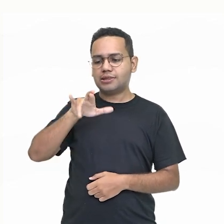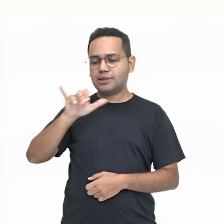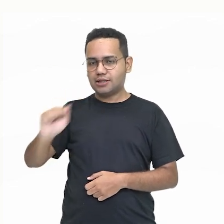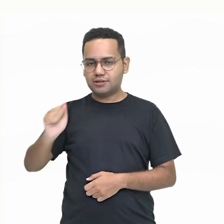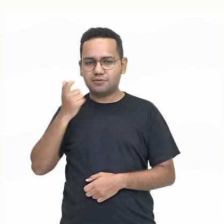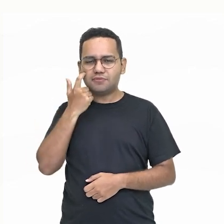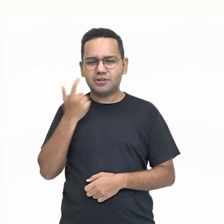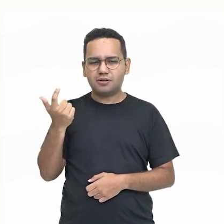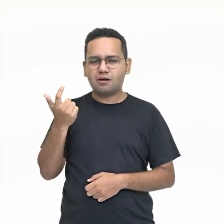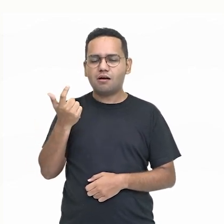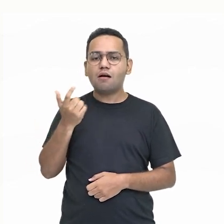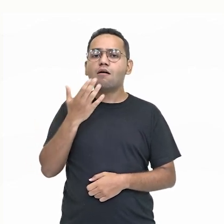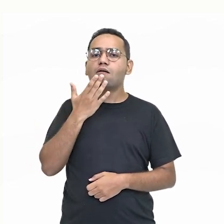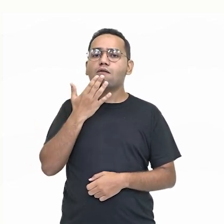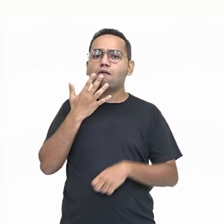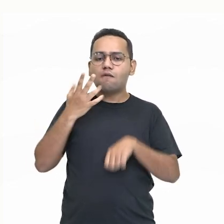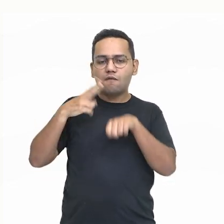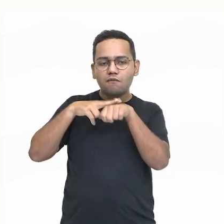Vejam.